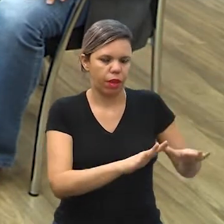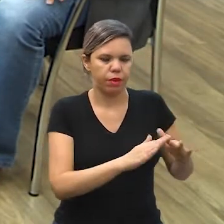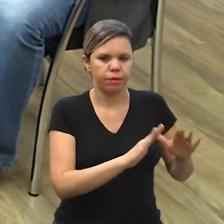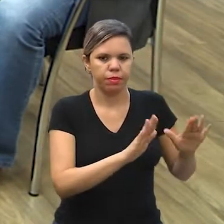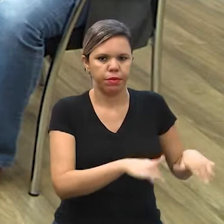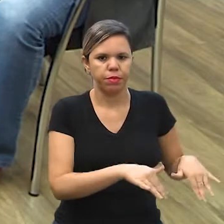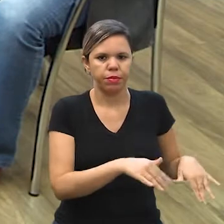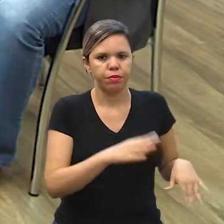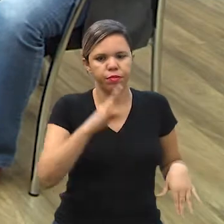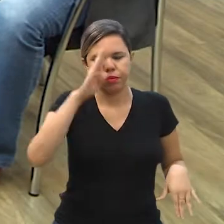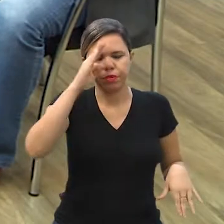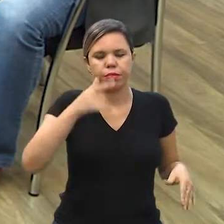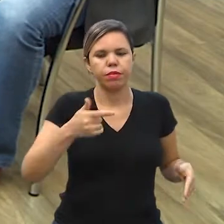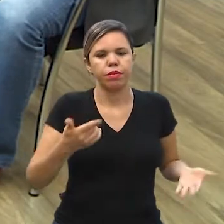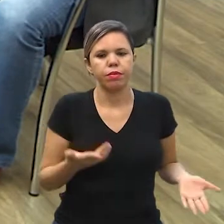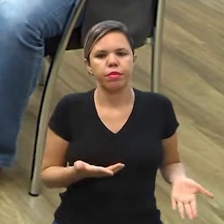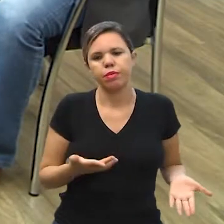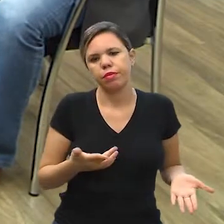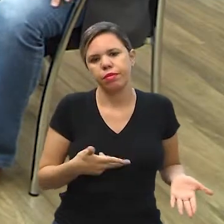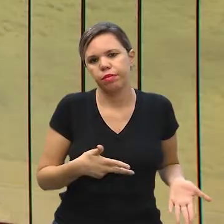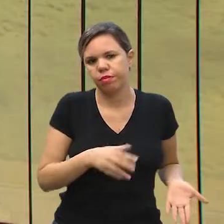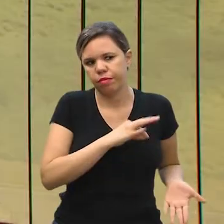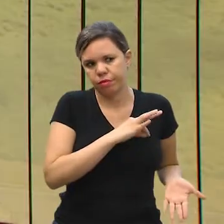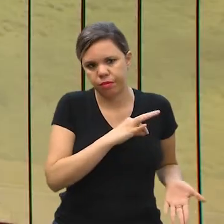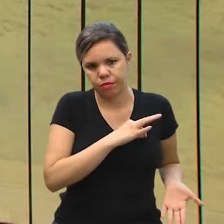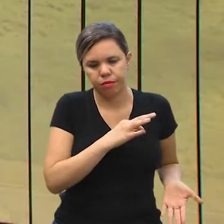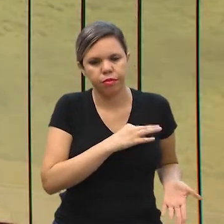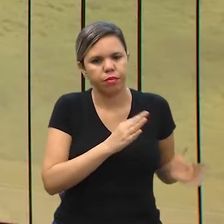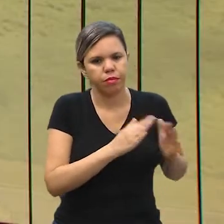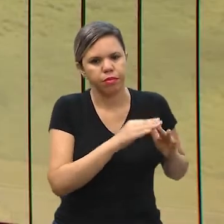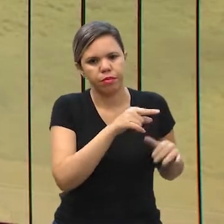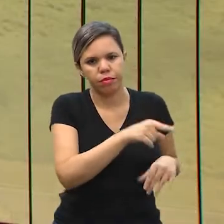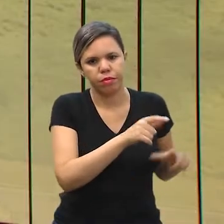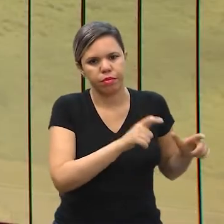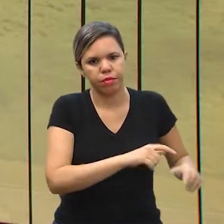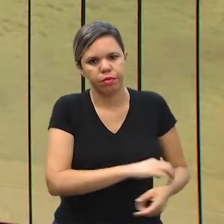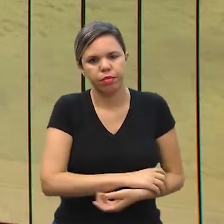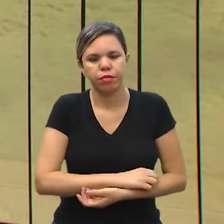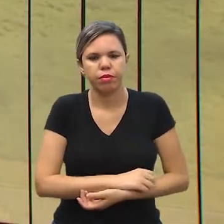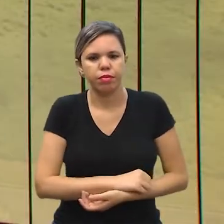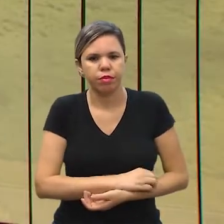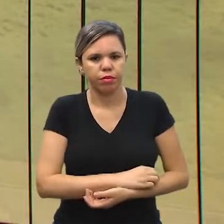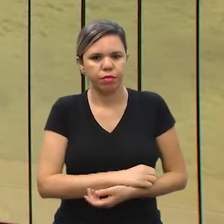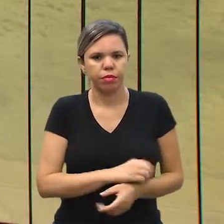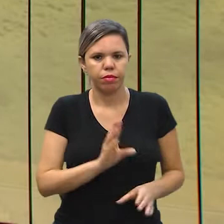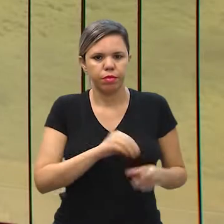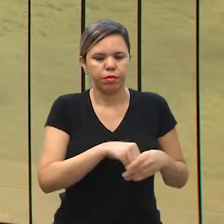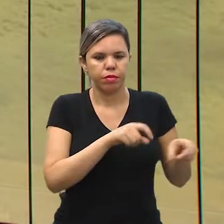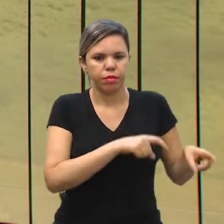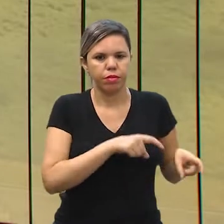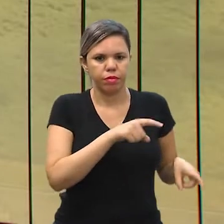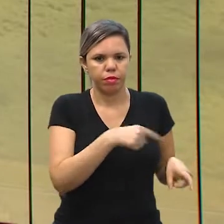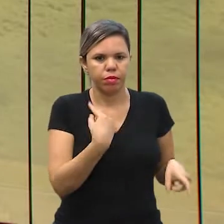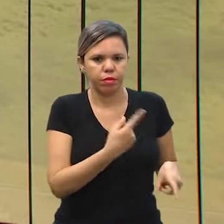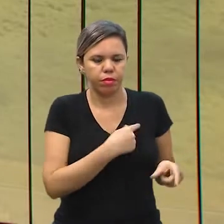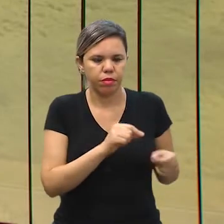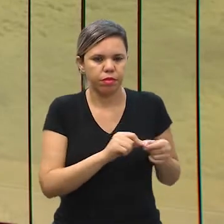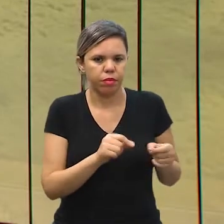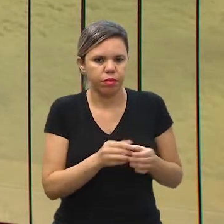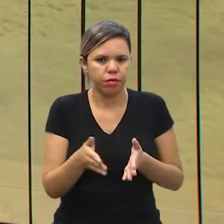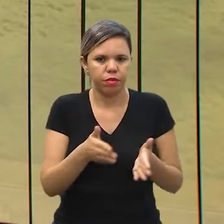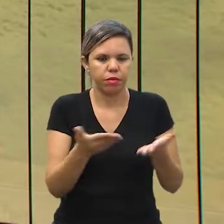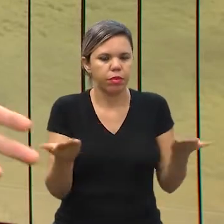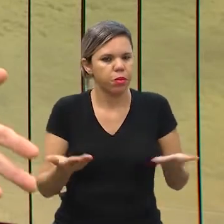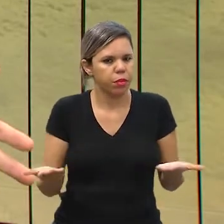foram militares da reserva enfim e moravam naquela região na fazenda então nós fazemos